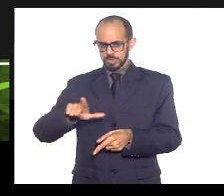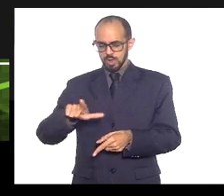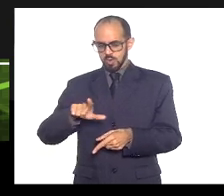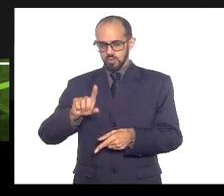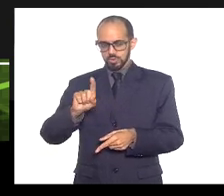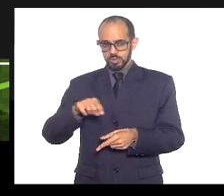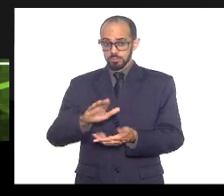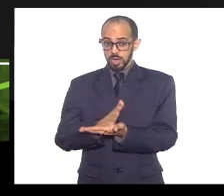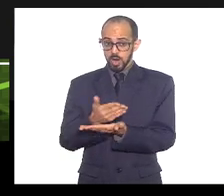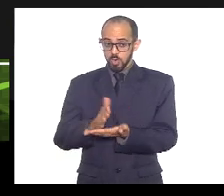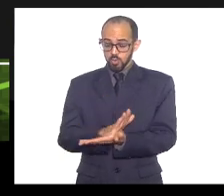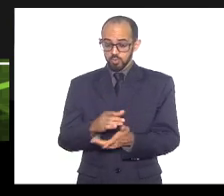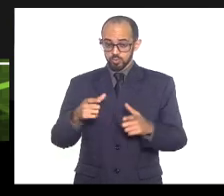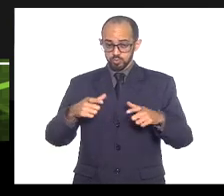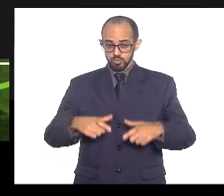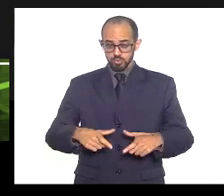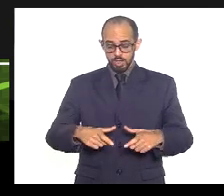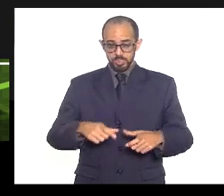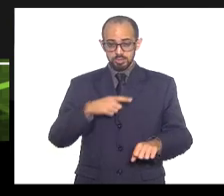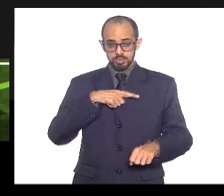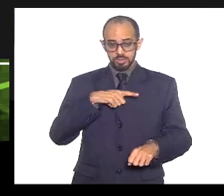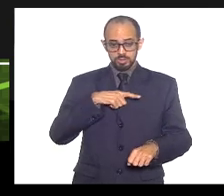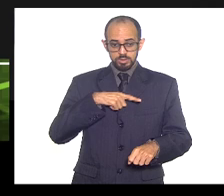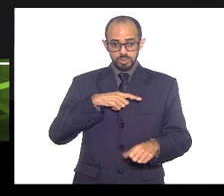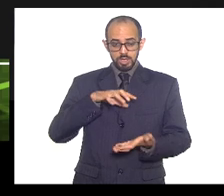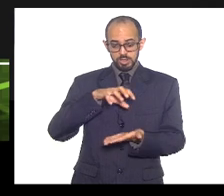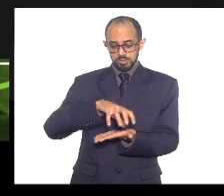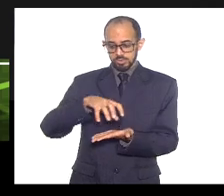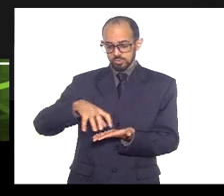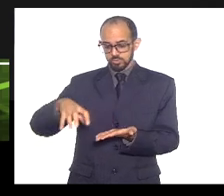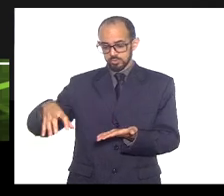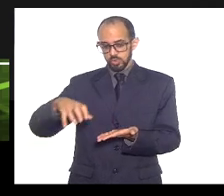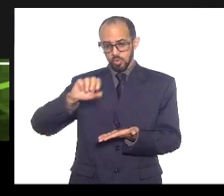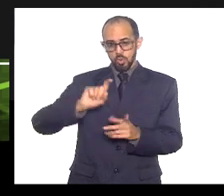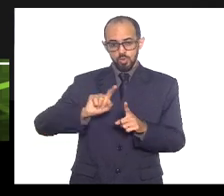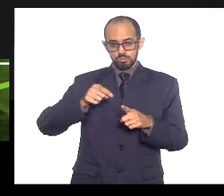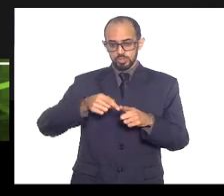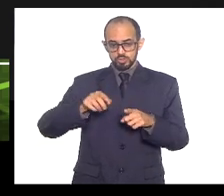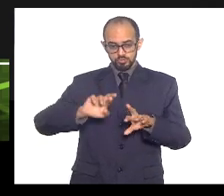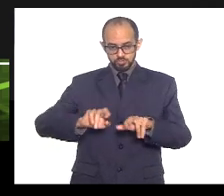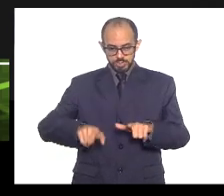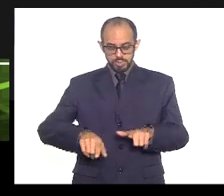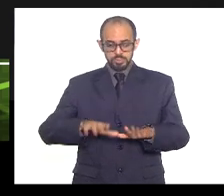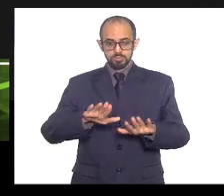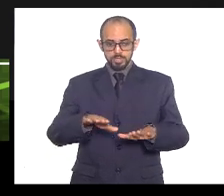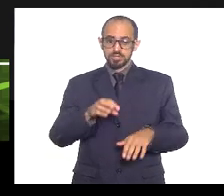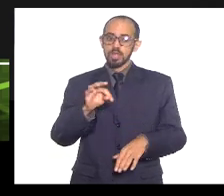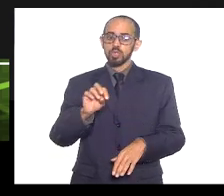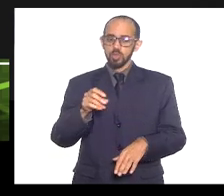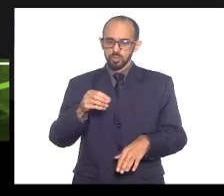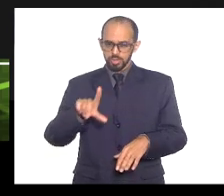há campos dentro do polígono do pré-sal que não tem esse objetivo, não é o caso deles, né?